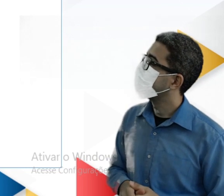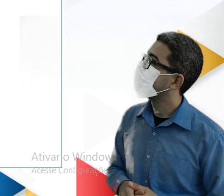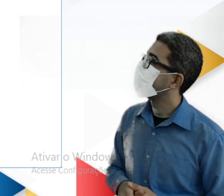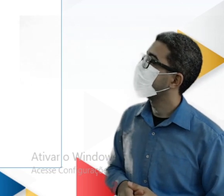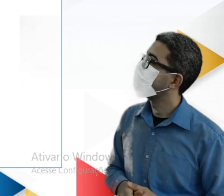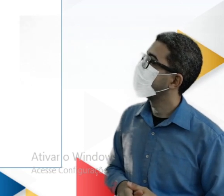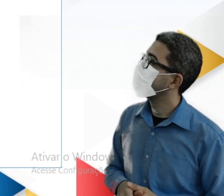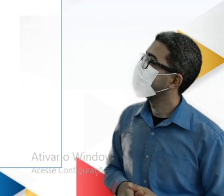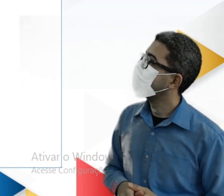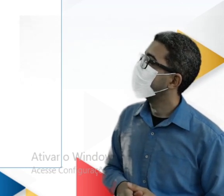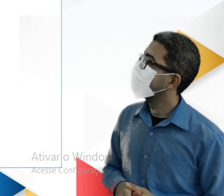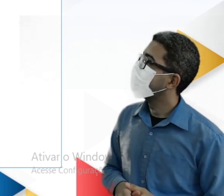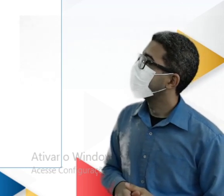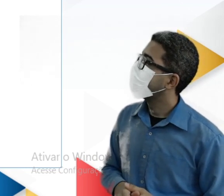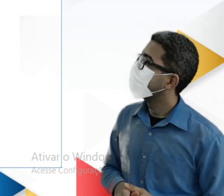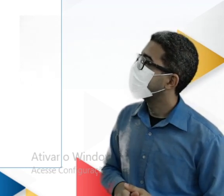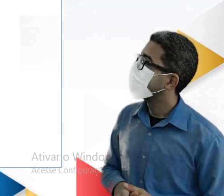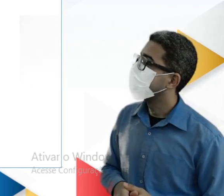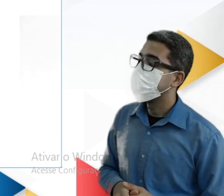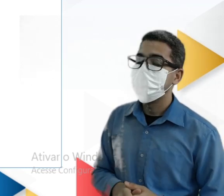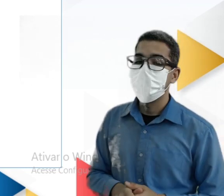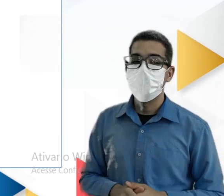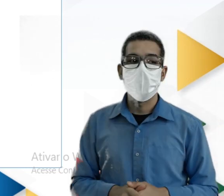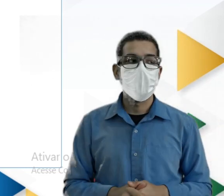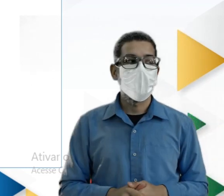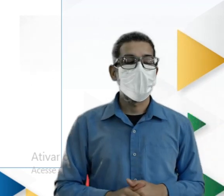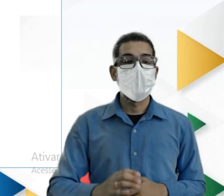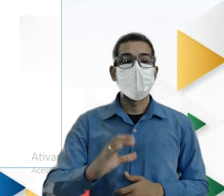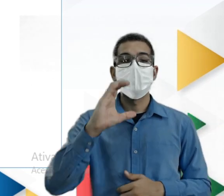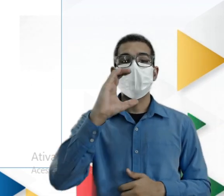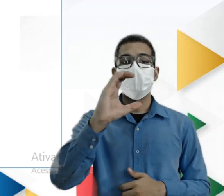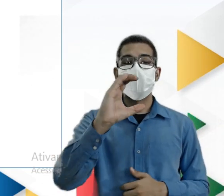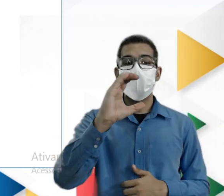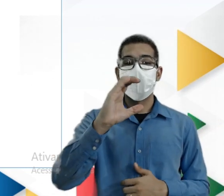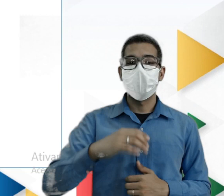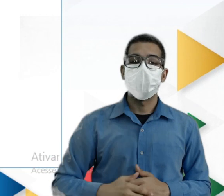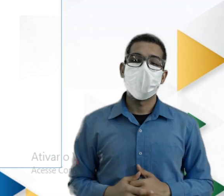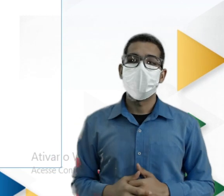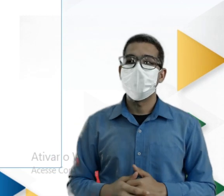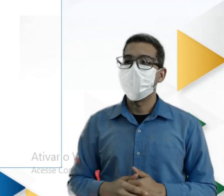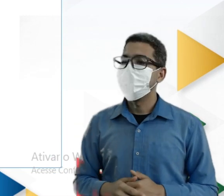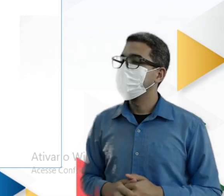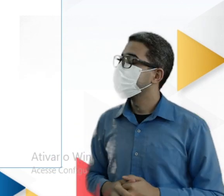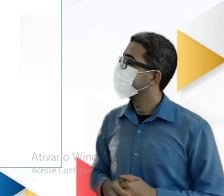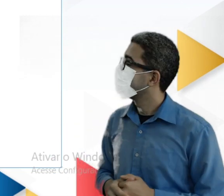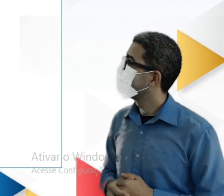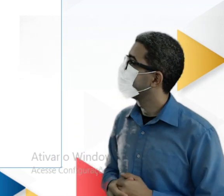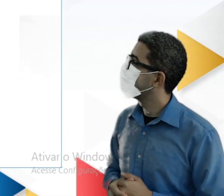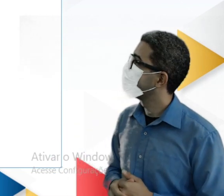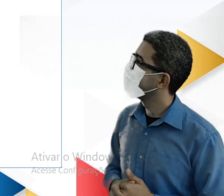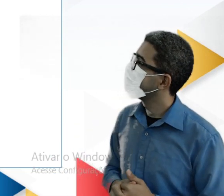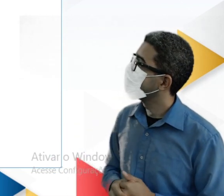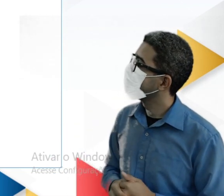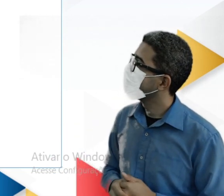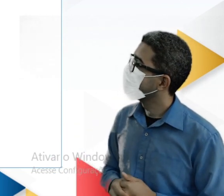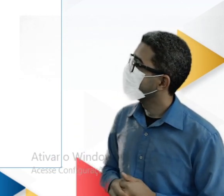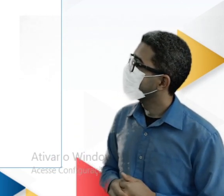superpovoado, intensamente povoado. Letra C, densamente